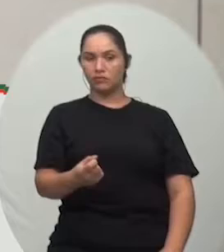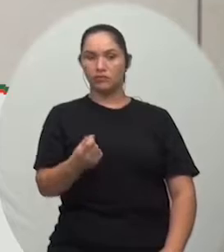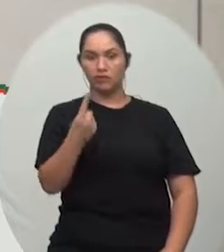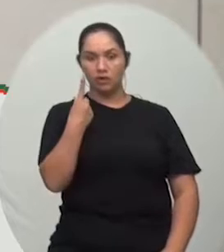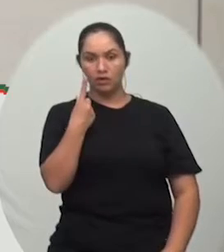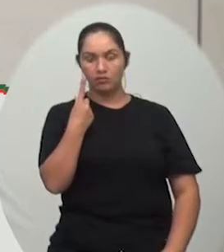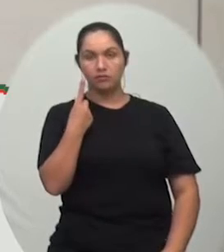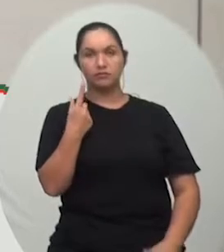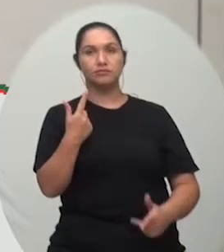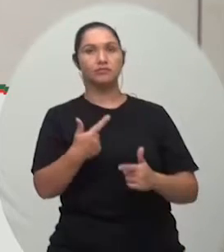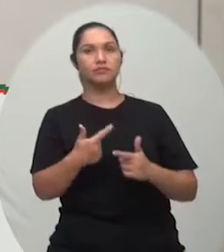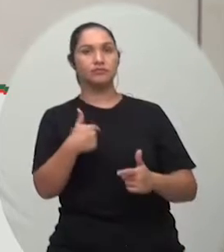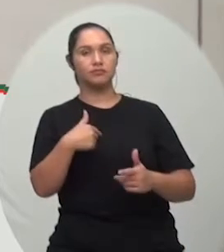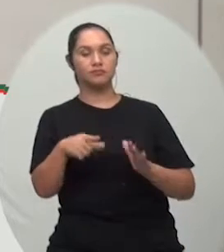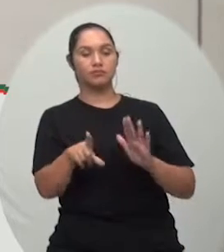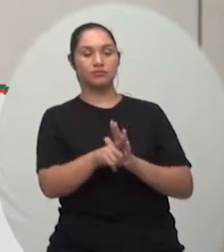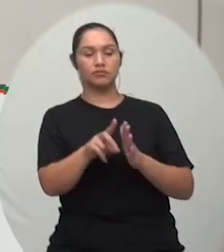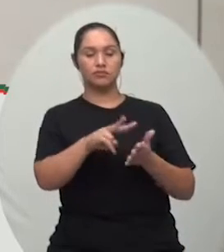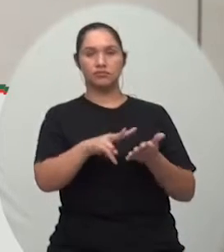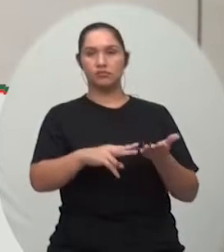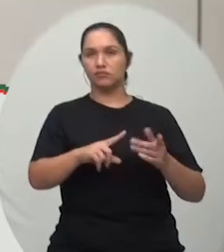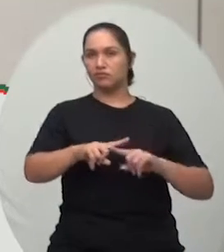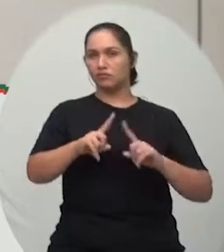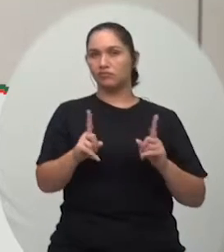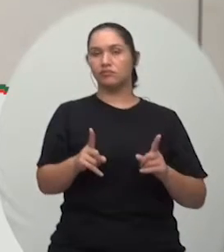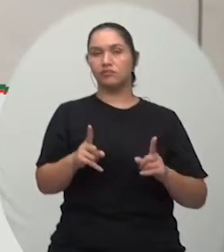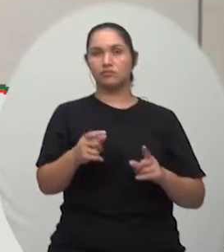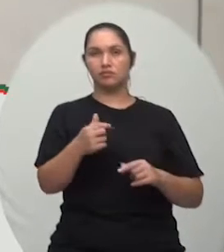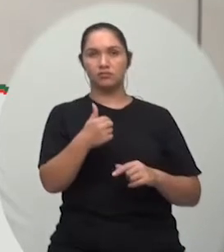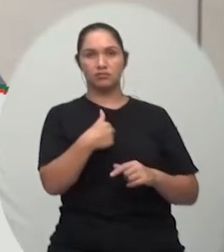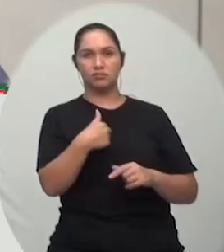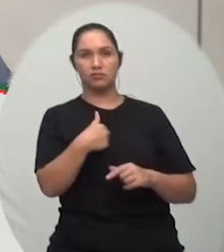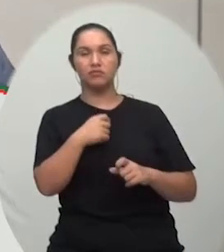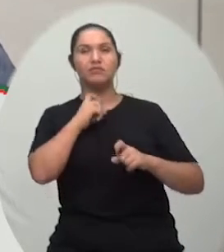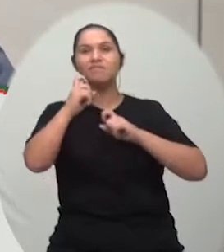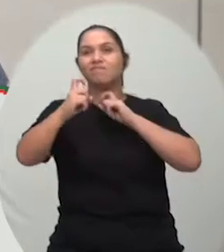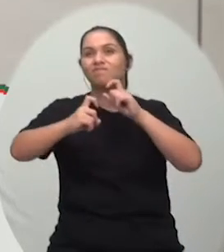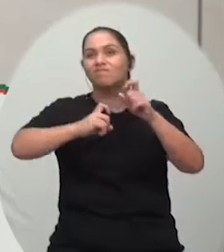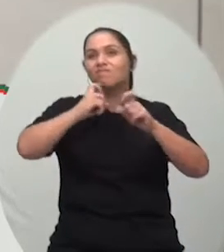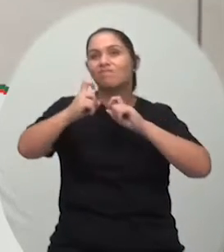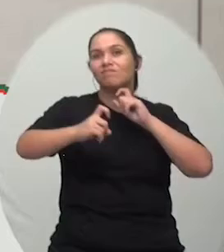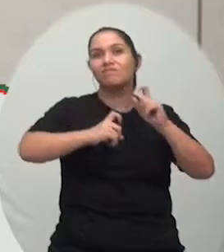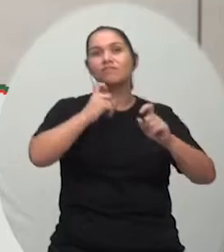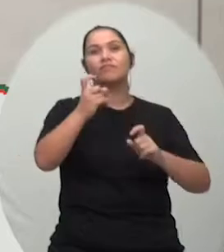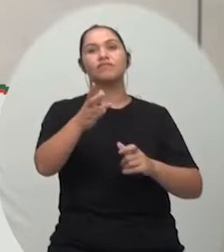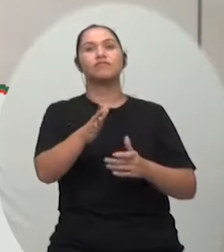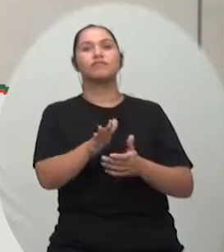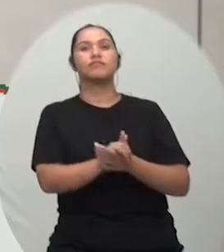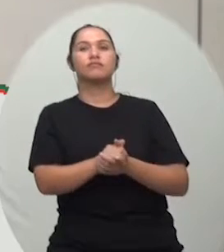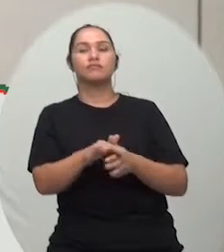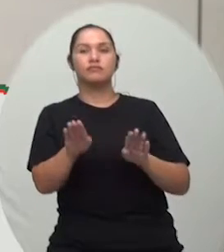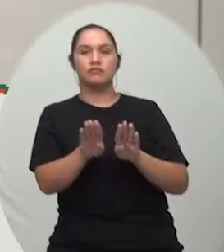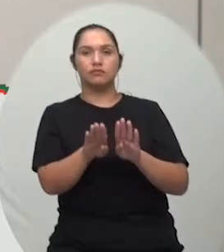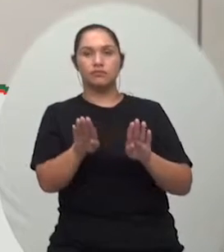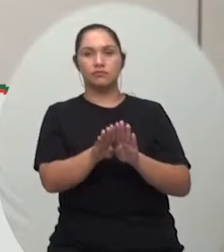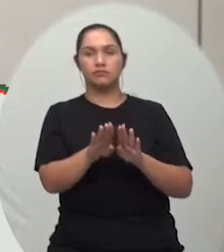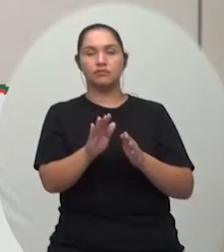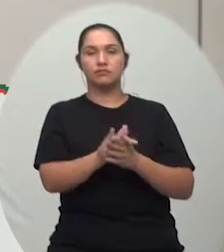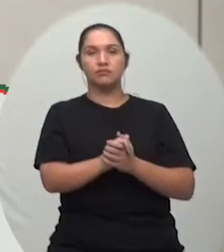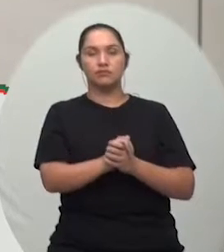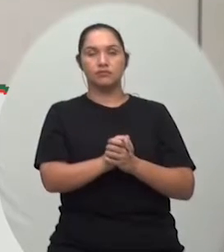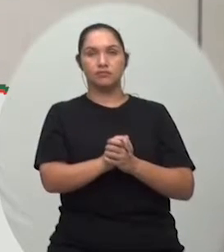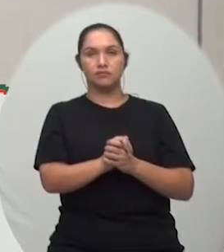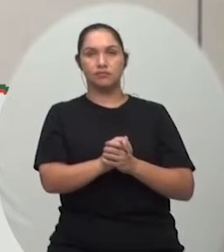Né? Já tinha visto a lei e tudo mais, só que me deu uma dúvida em relação a esse assunto agora, quando eu